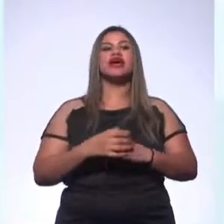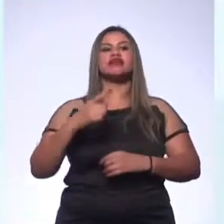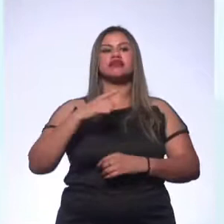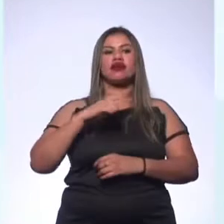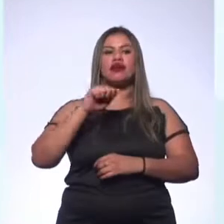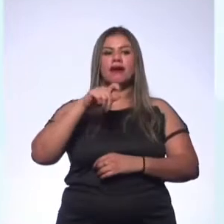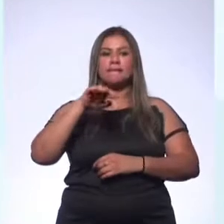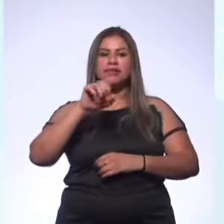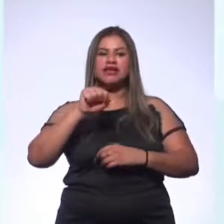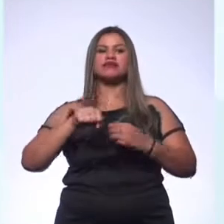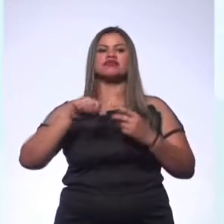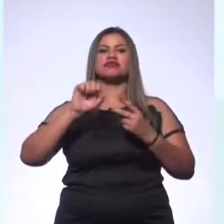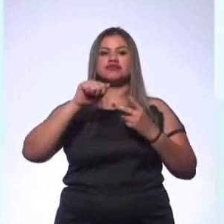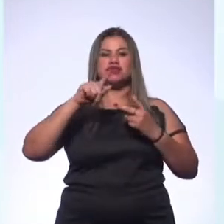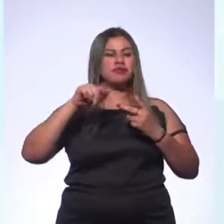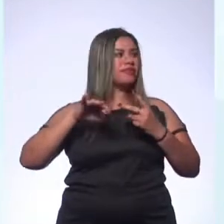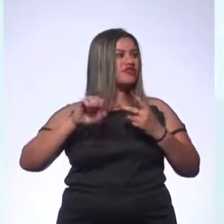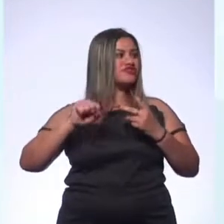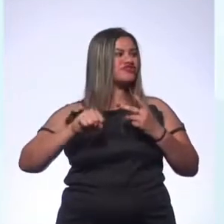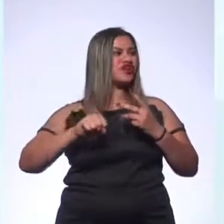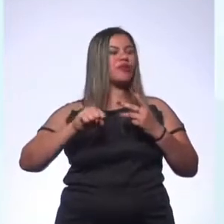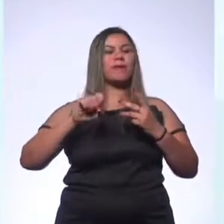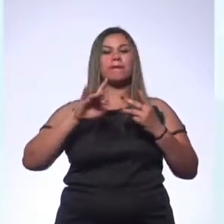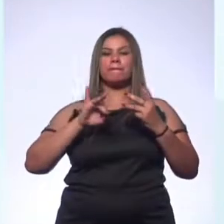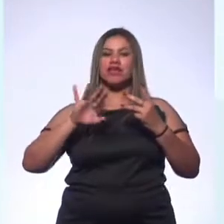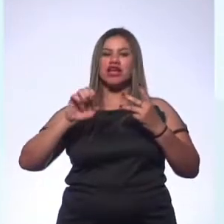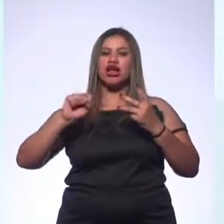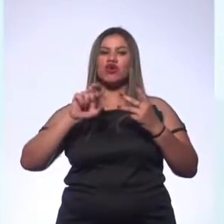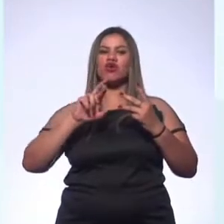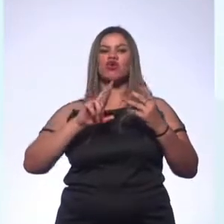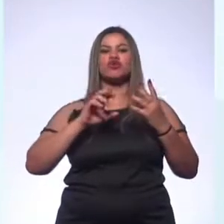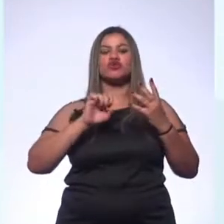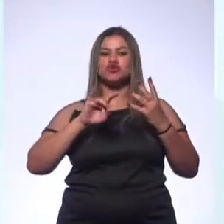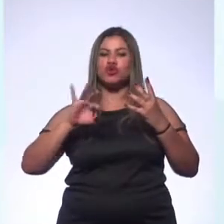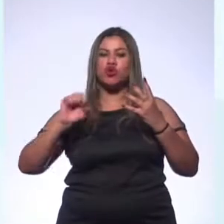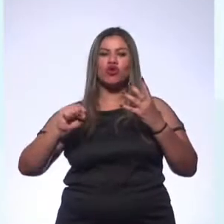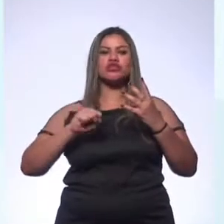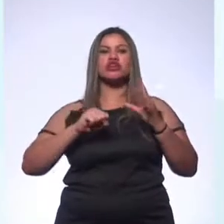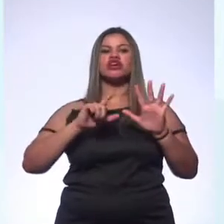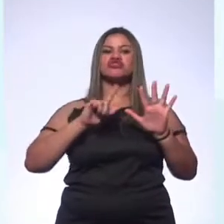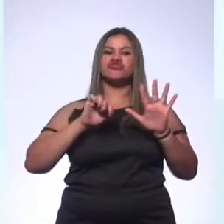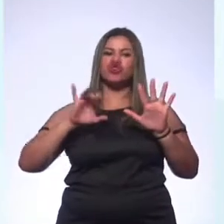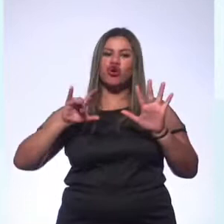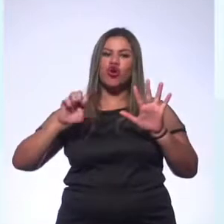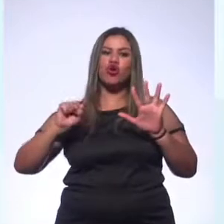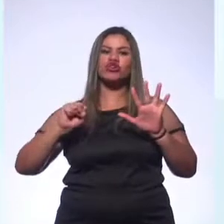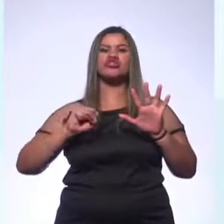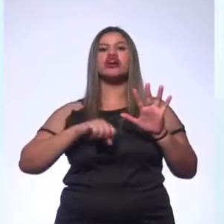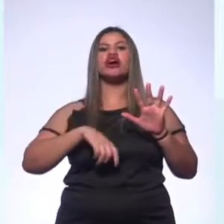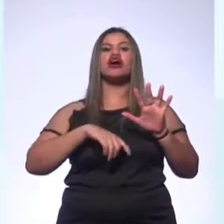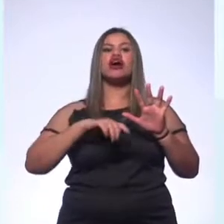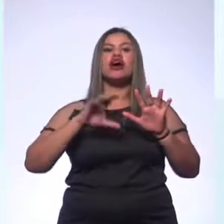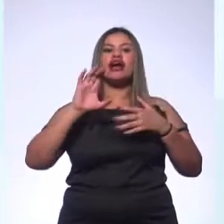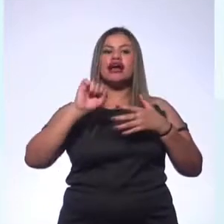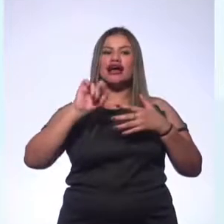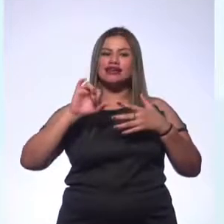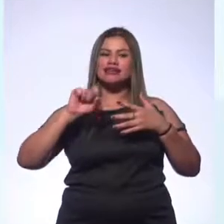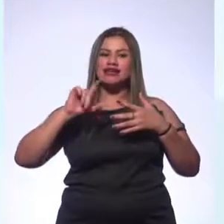Armênia, Azerbaijão, Bielorrússia, Estônia, Geórgia,